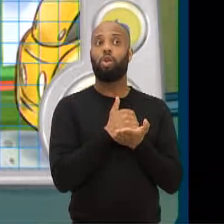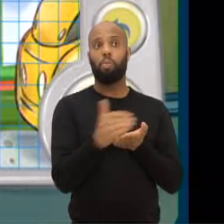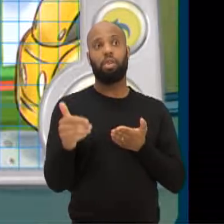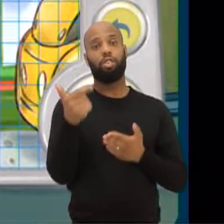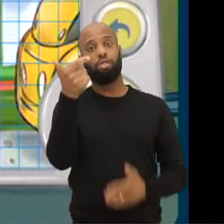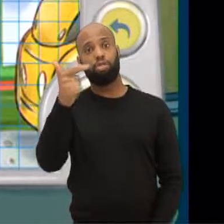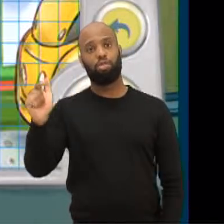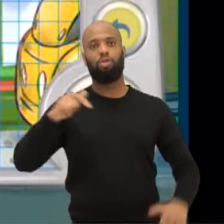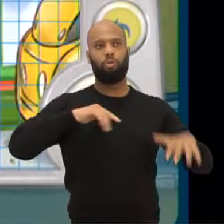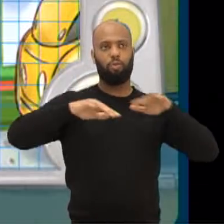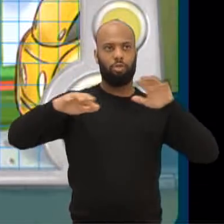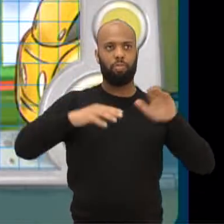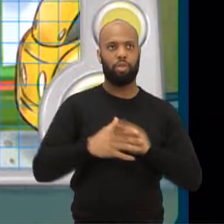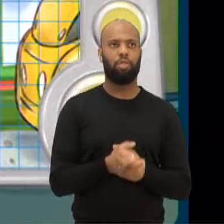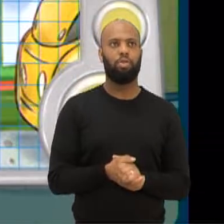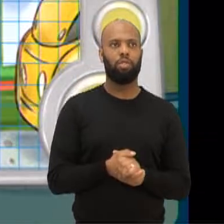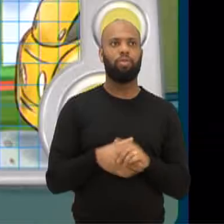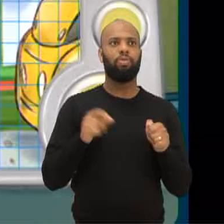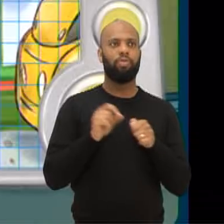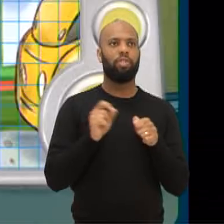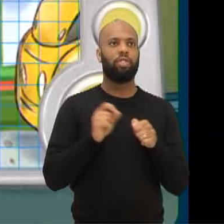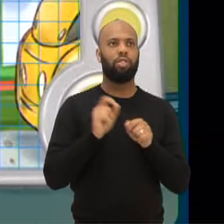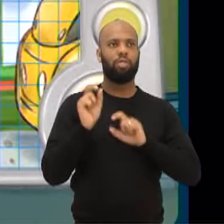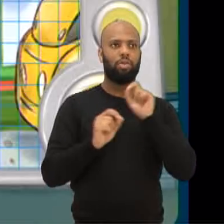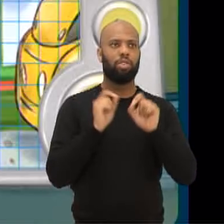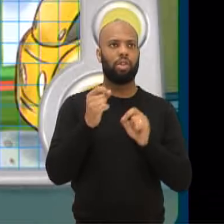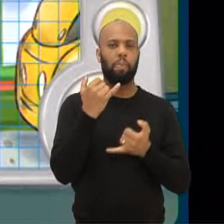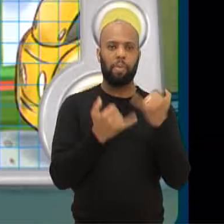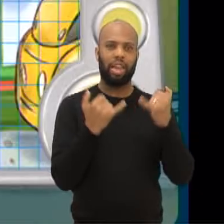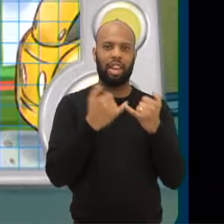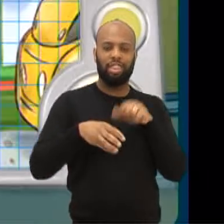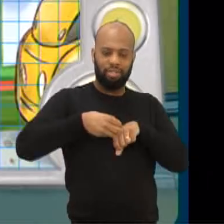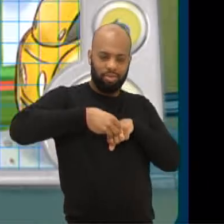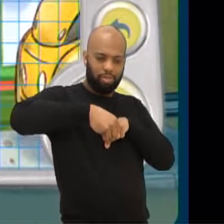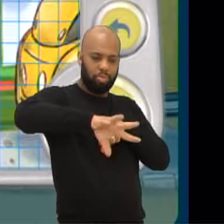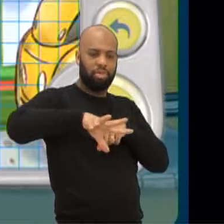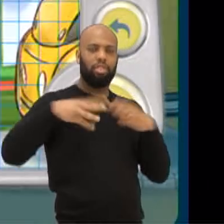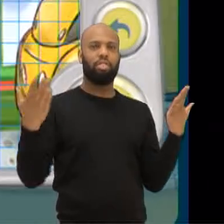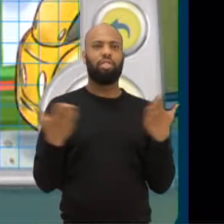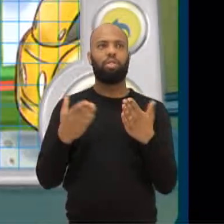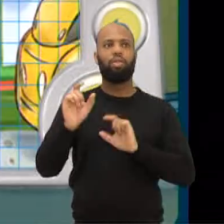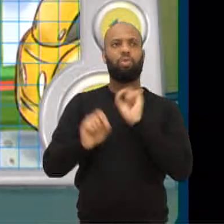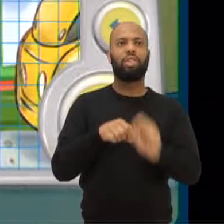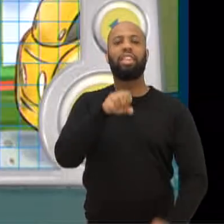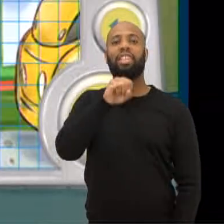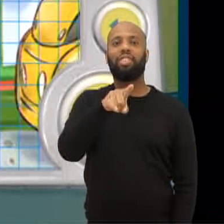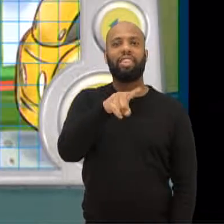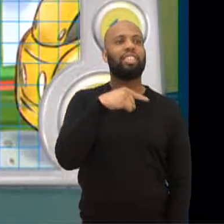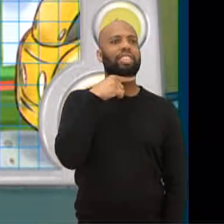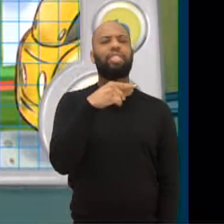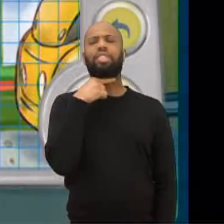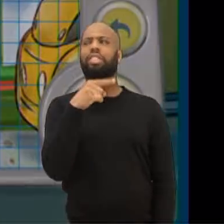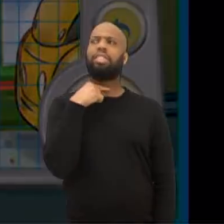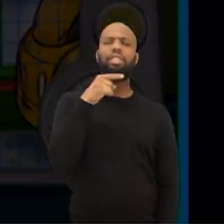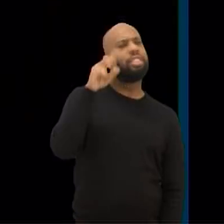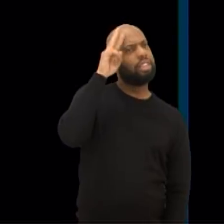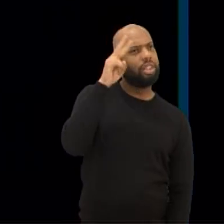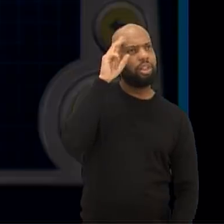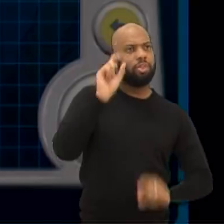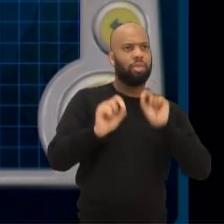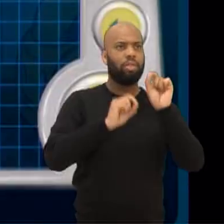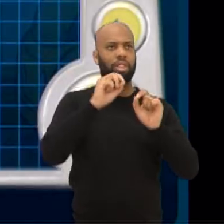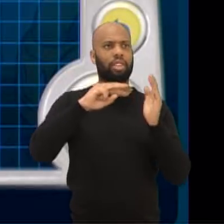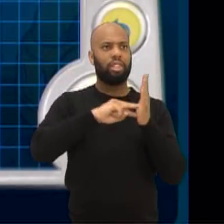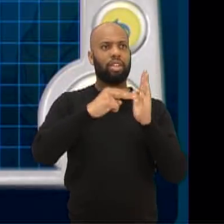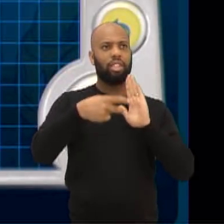o movimento. Então vamos rotacionar ela, ele aparece uma dica aqui em cima, caso você não recorde o que